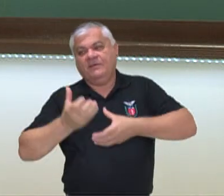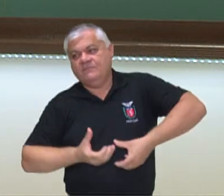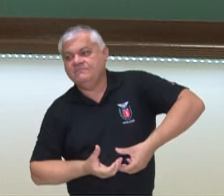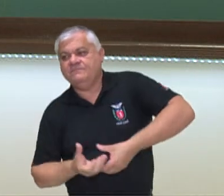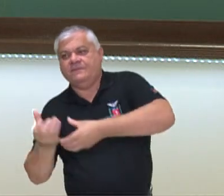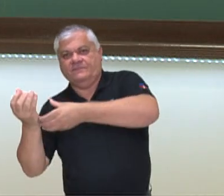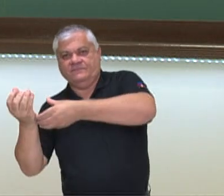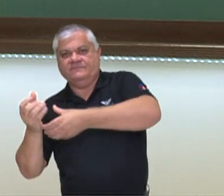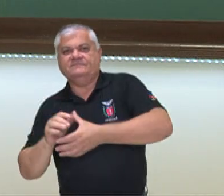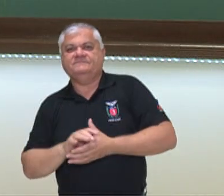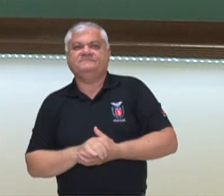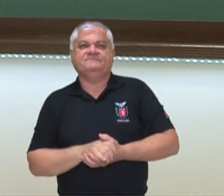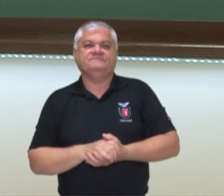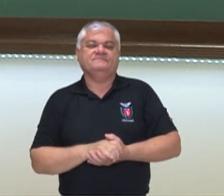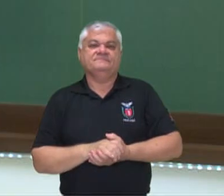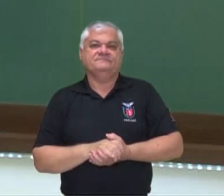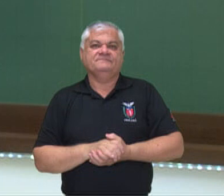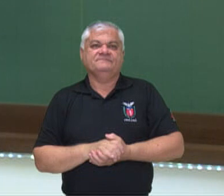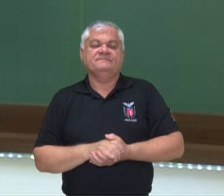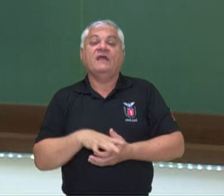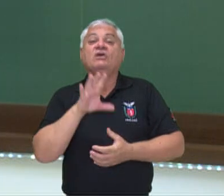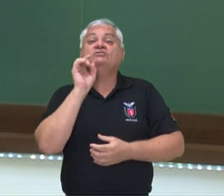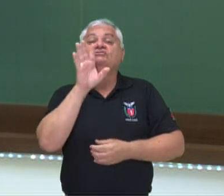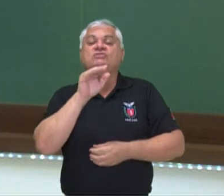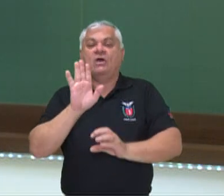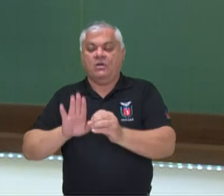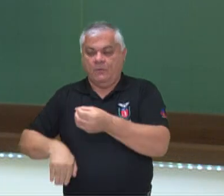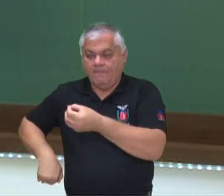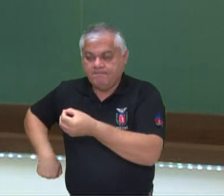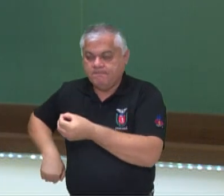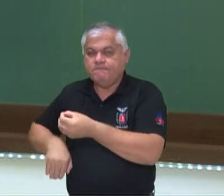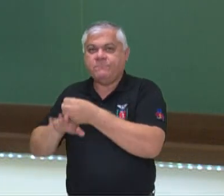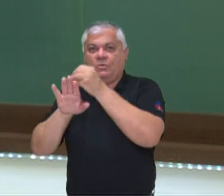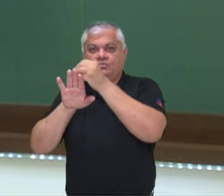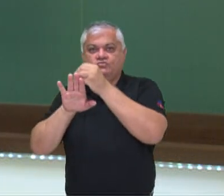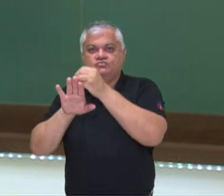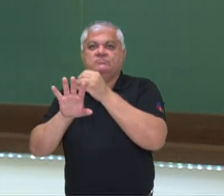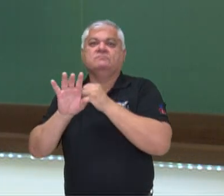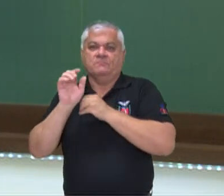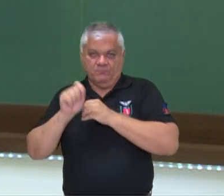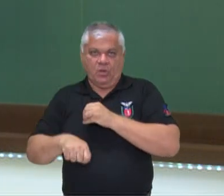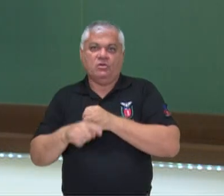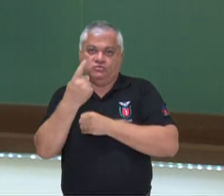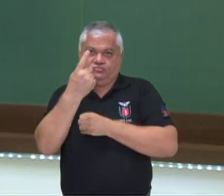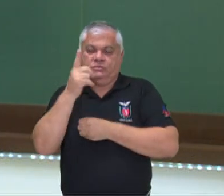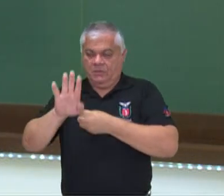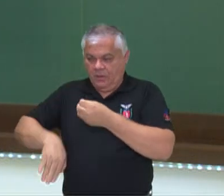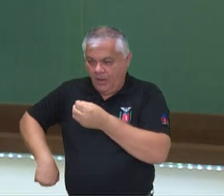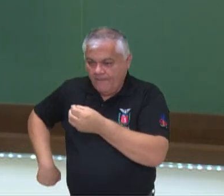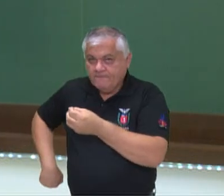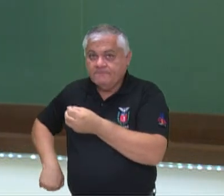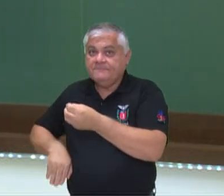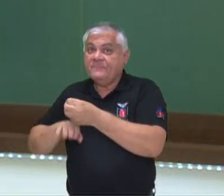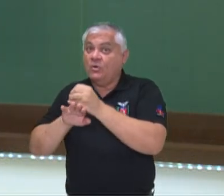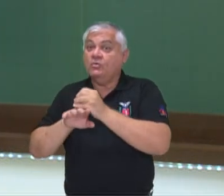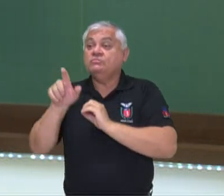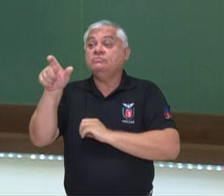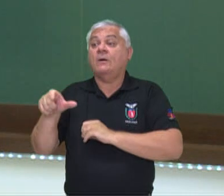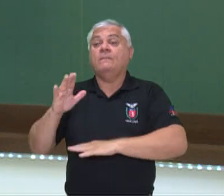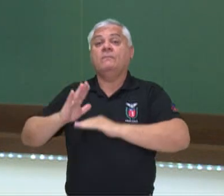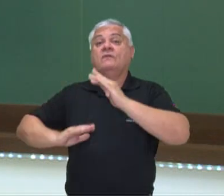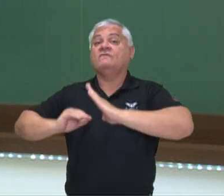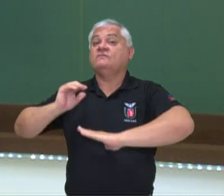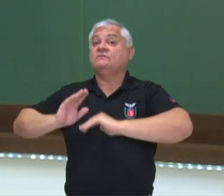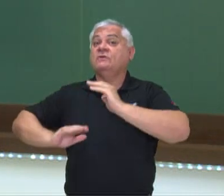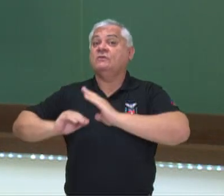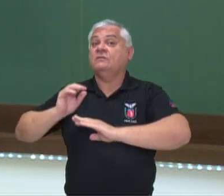impedimento, ok? Somente o chute pode ser realizado para frente, mas somente o chutador ou um jogador